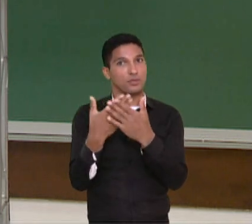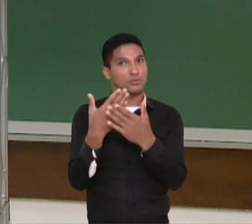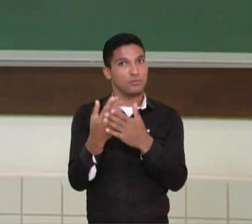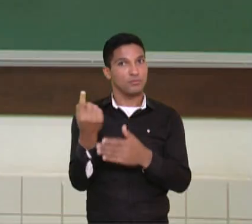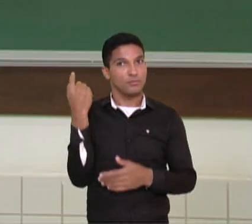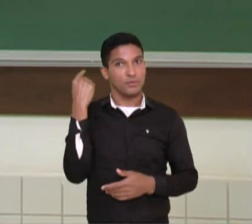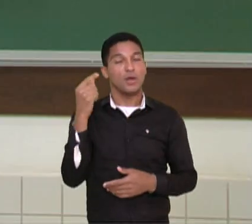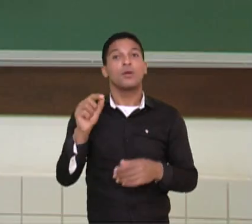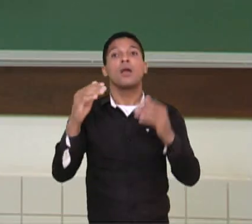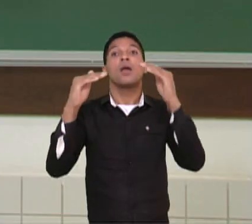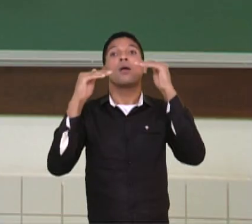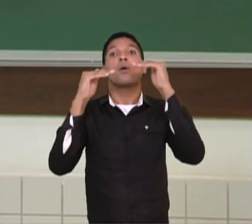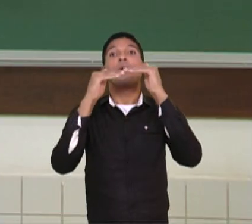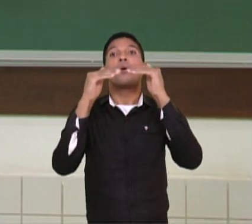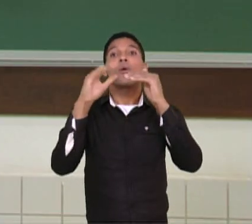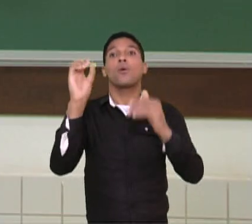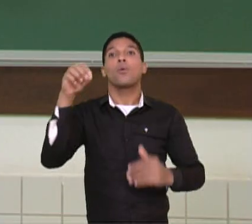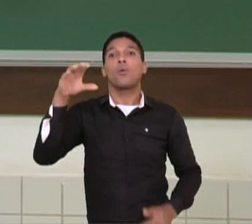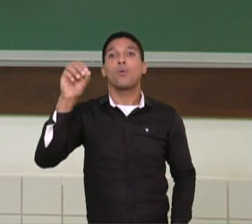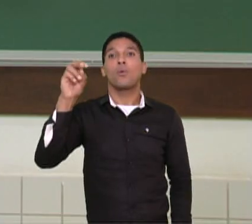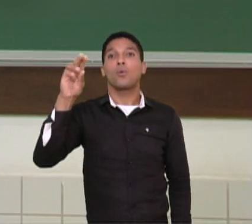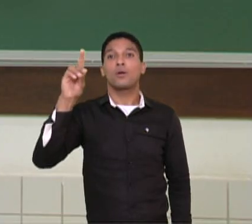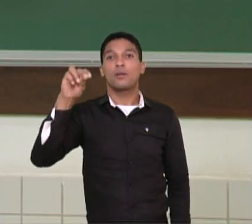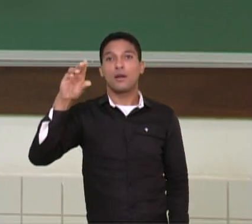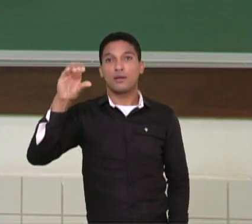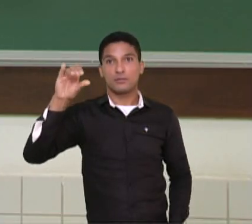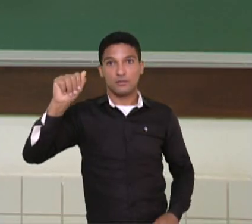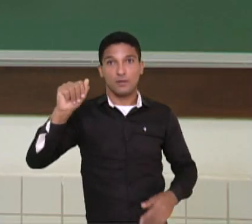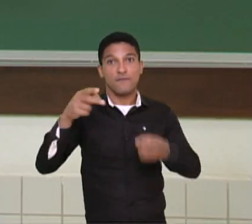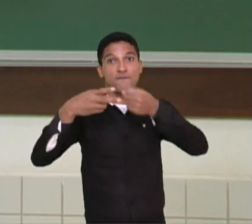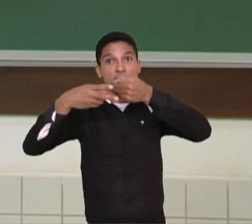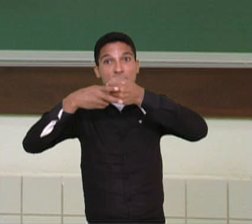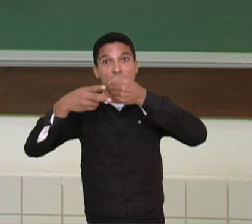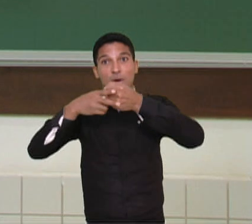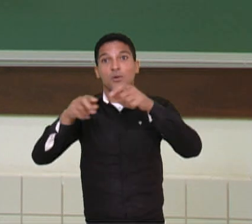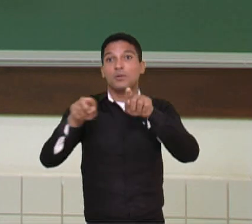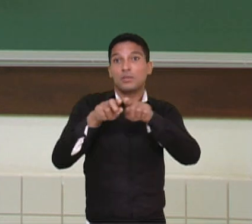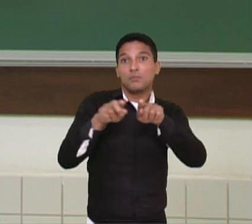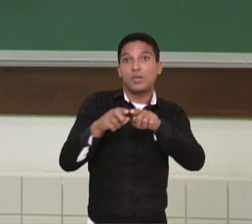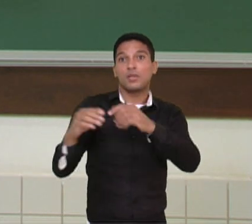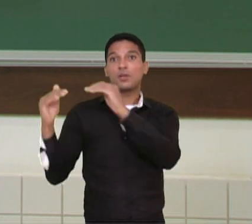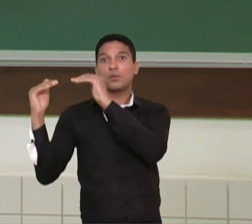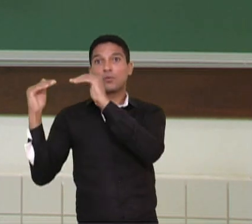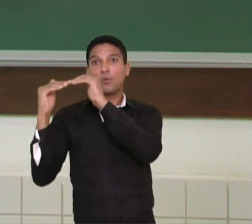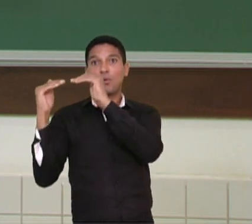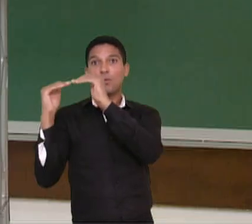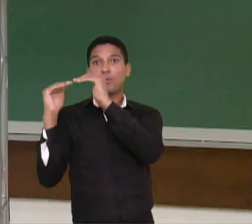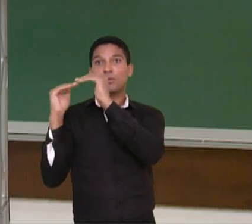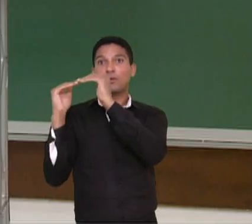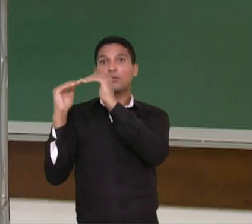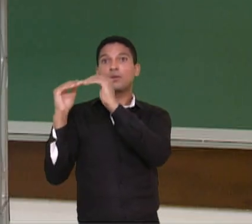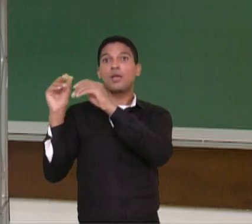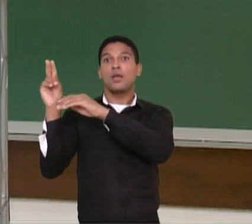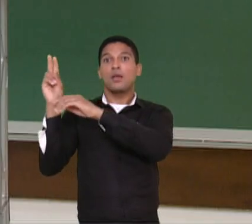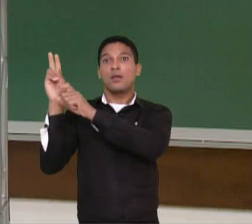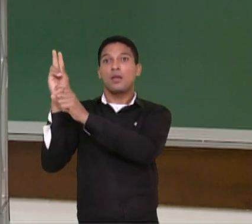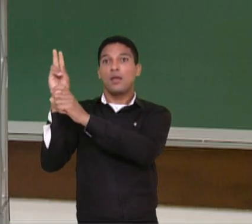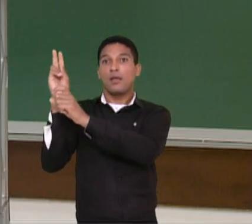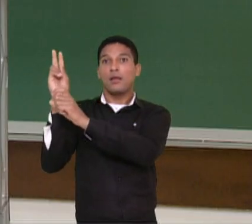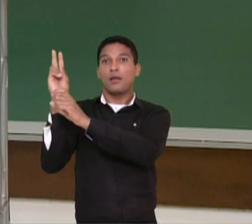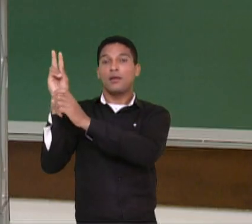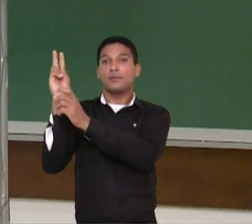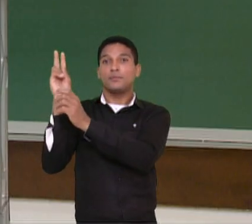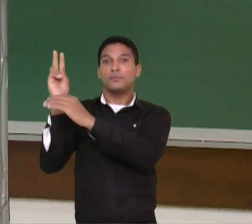da concordância, concordância verbal e concordância nominal. Na gramática da língua portuguesa,